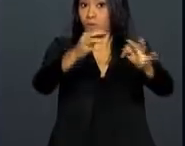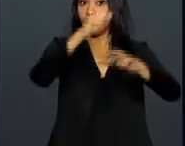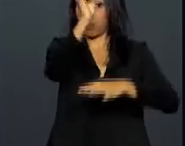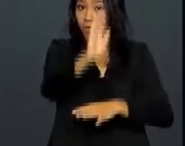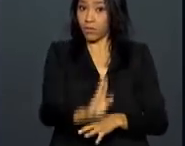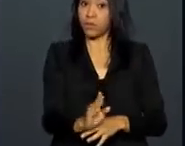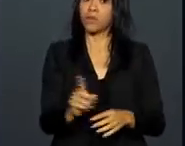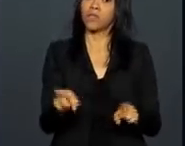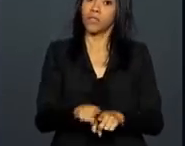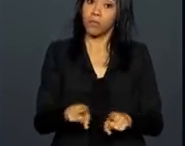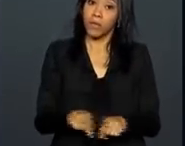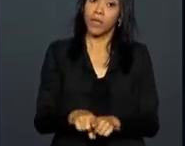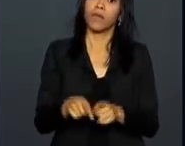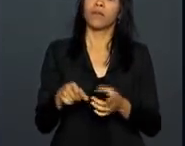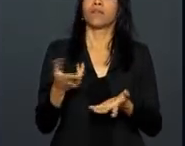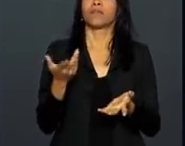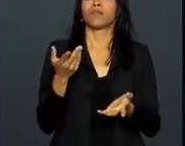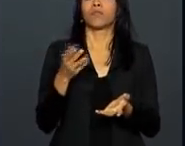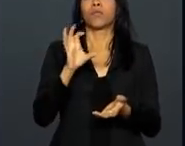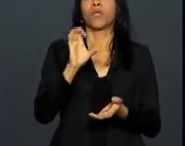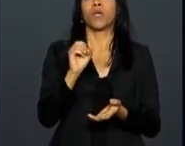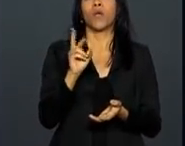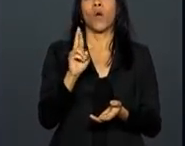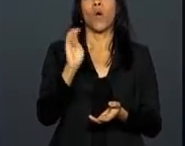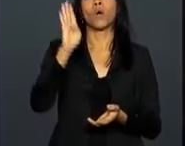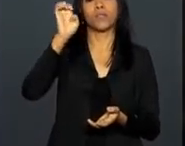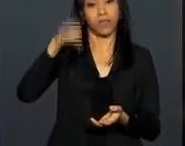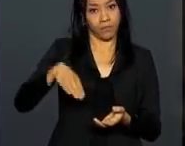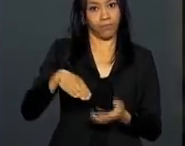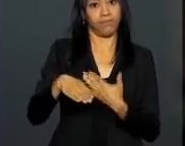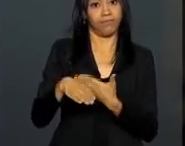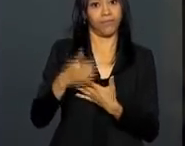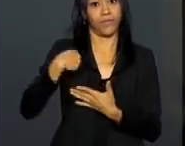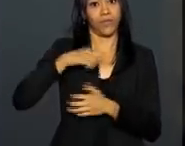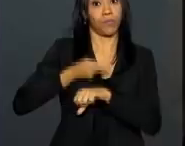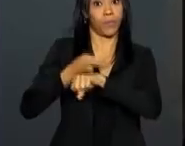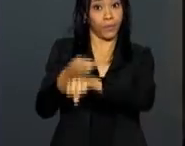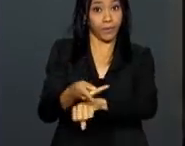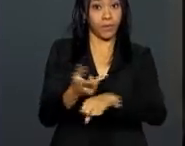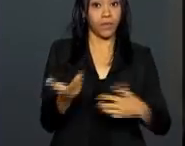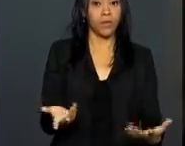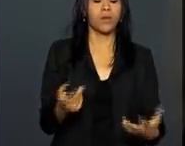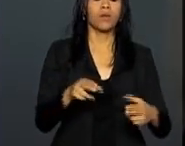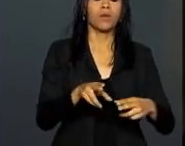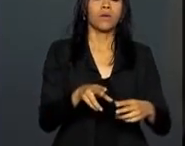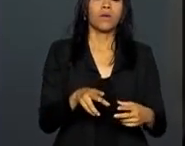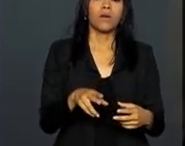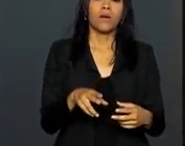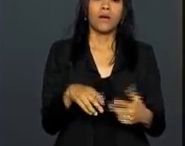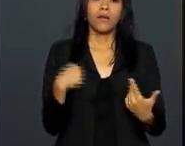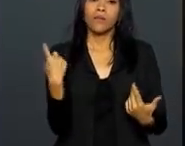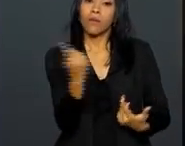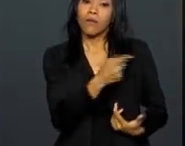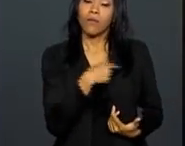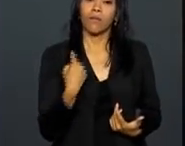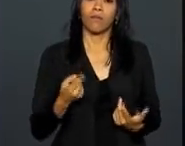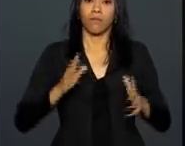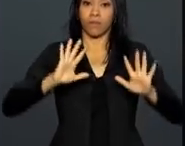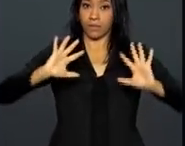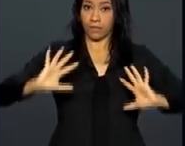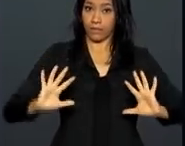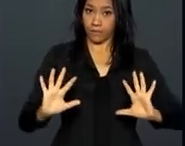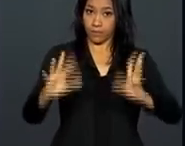que também nós estamos procurando, não é? Portanto, estamos celebrando